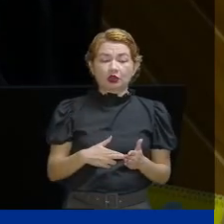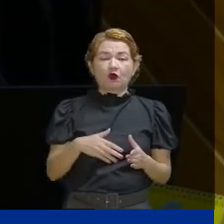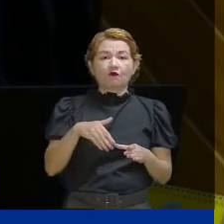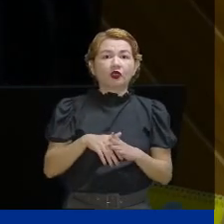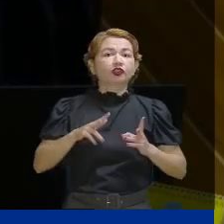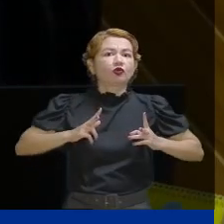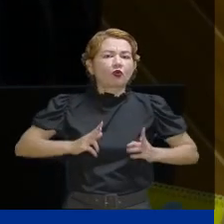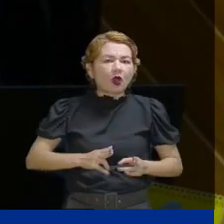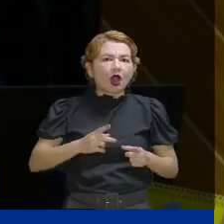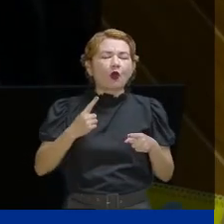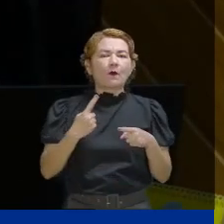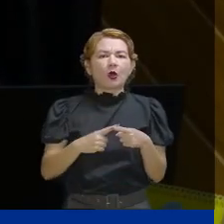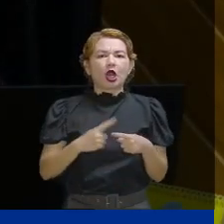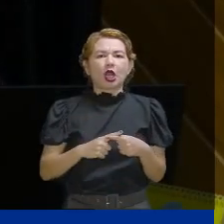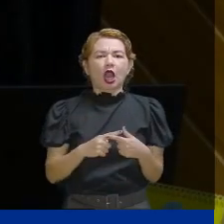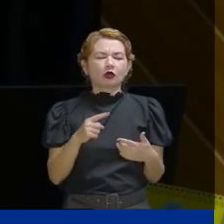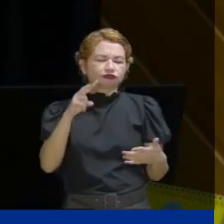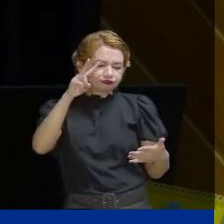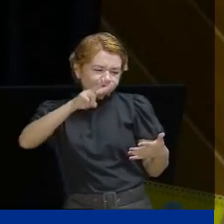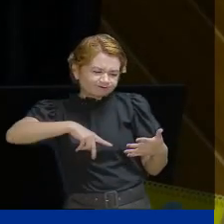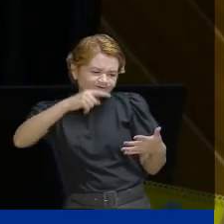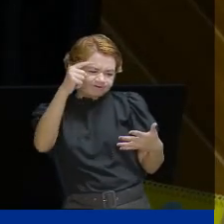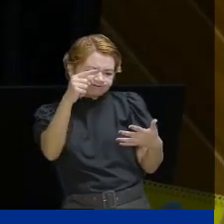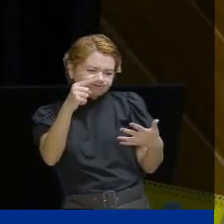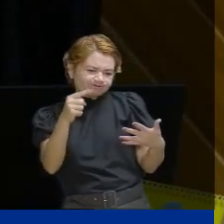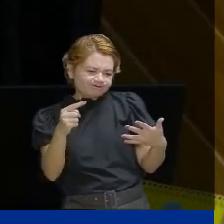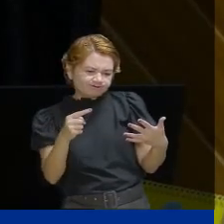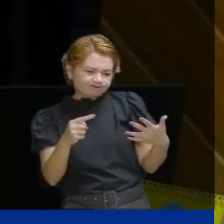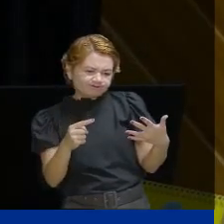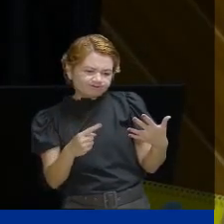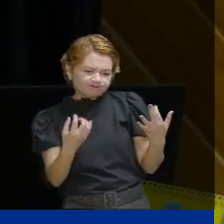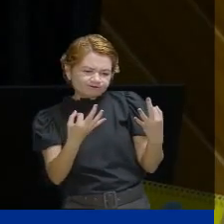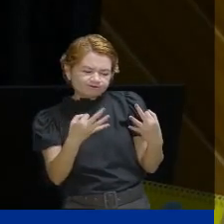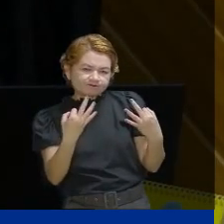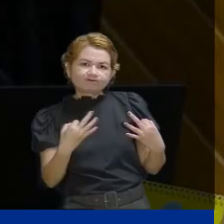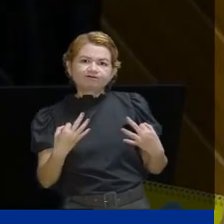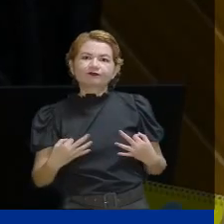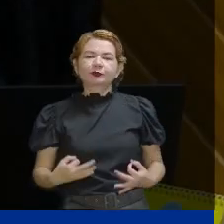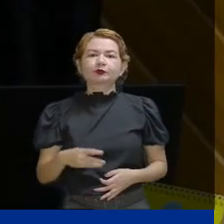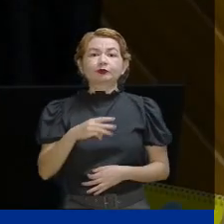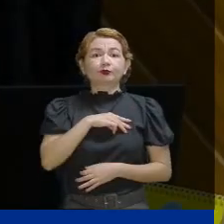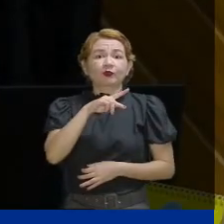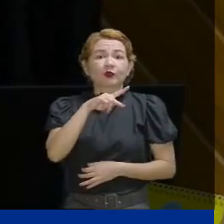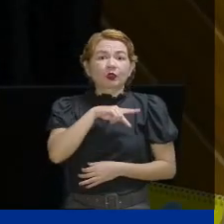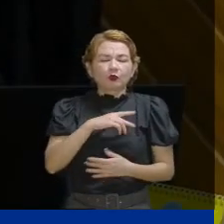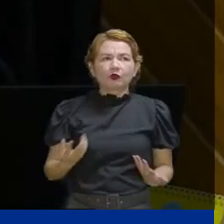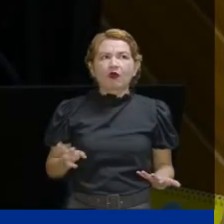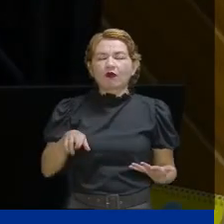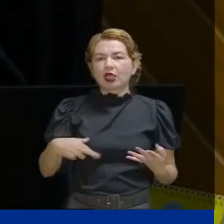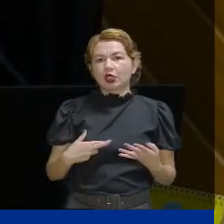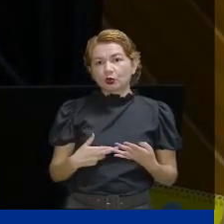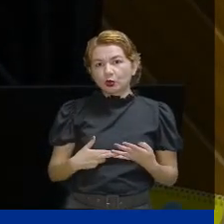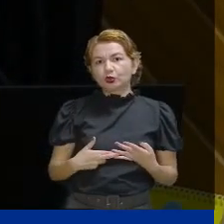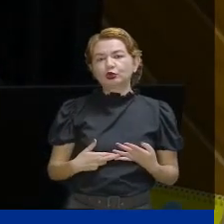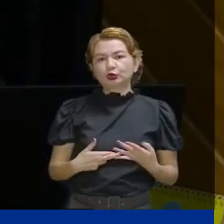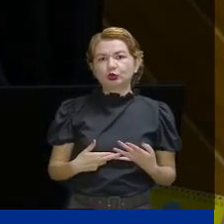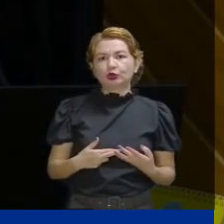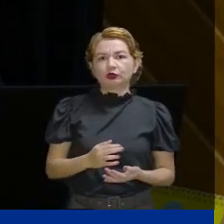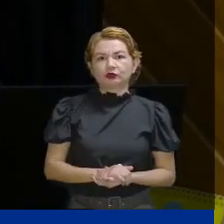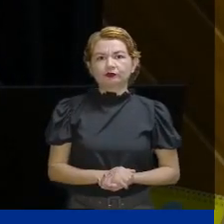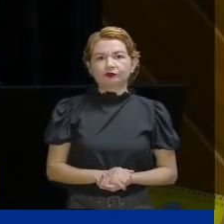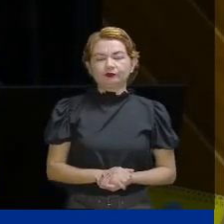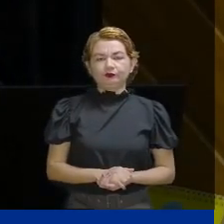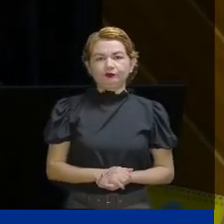eu não vi nenhum ponto. O inconformismo do MP é para um recurso em cima